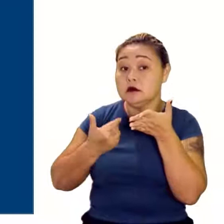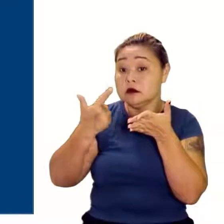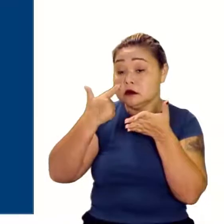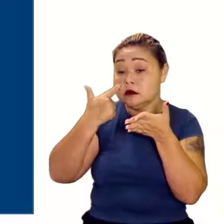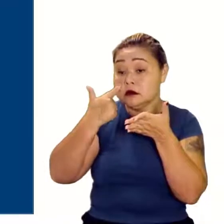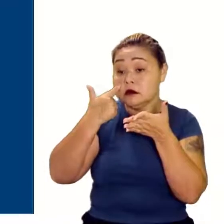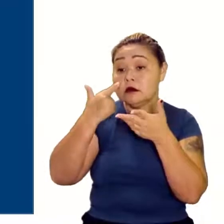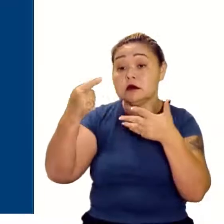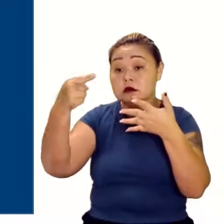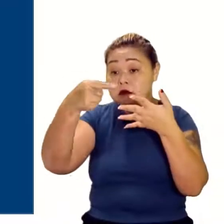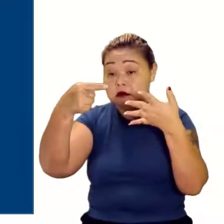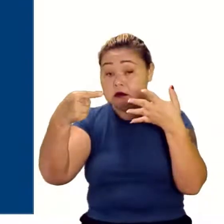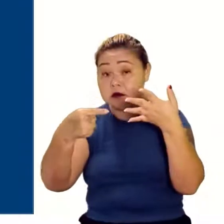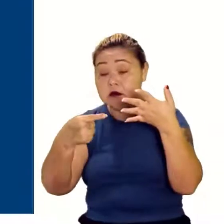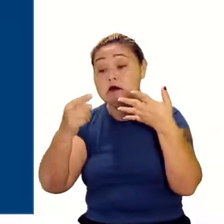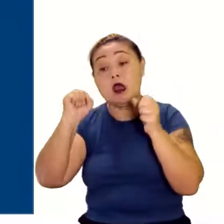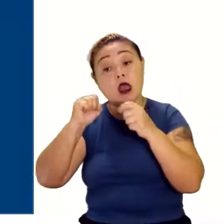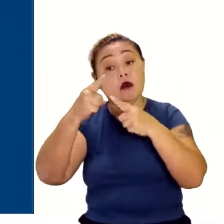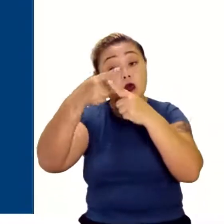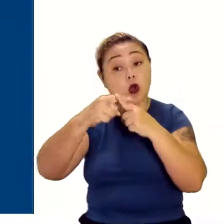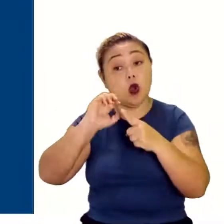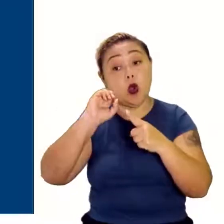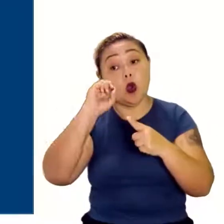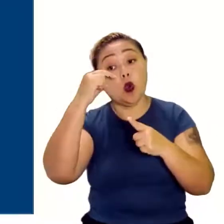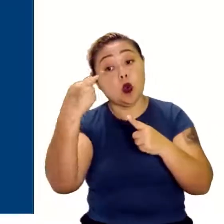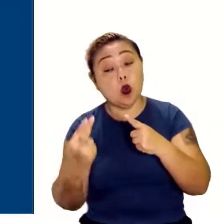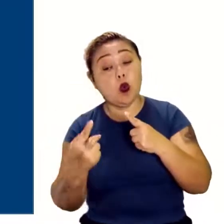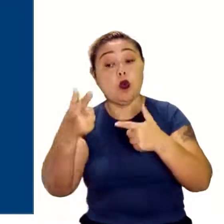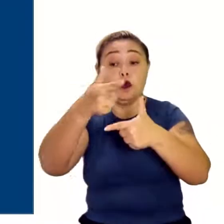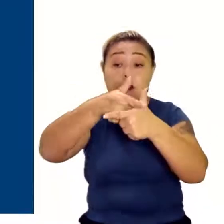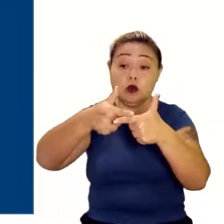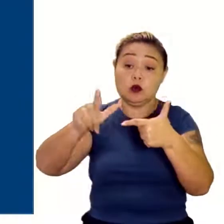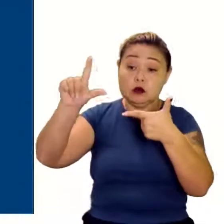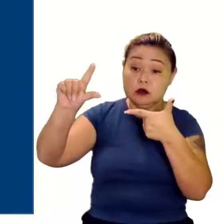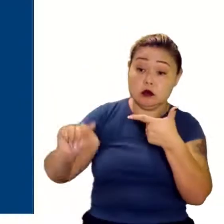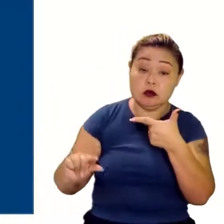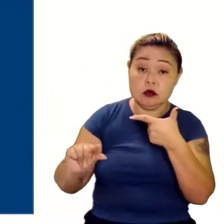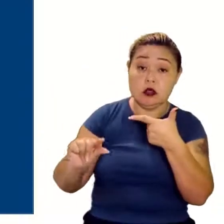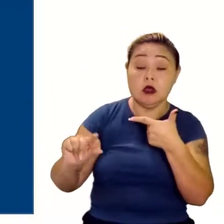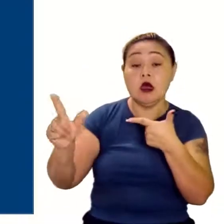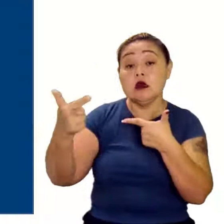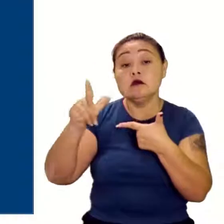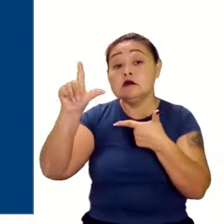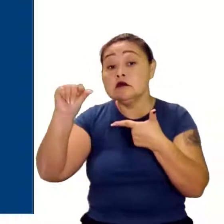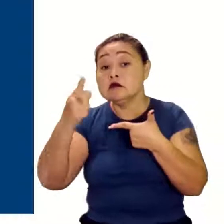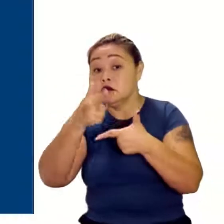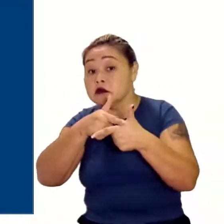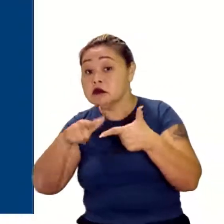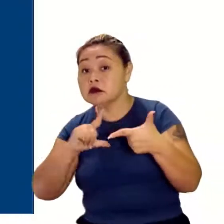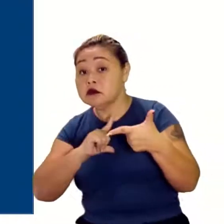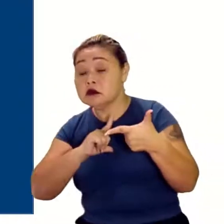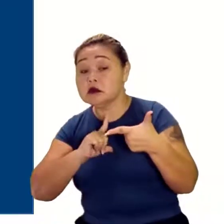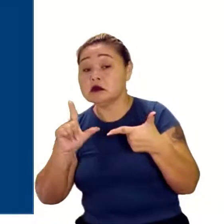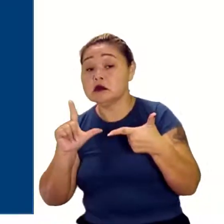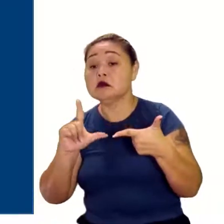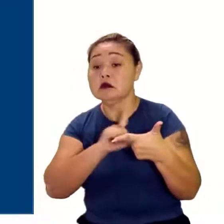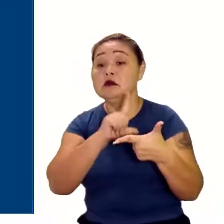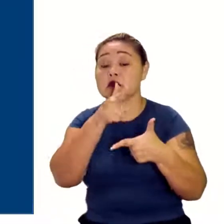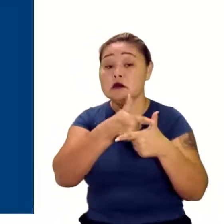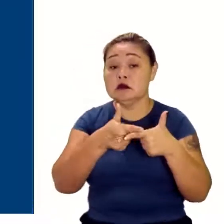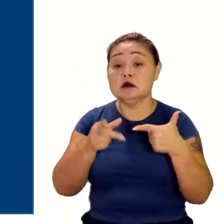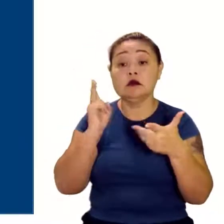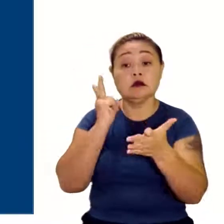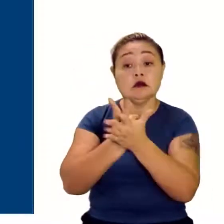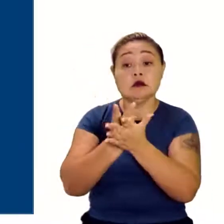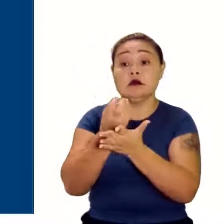a propriedade, pode multiplicar, aumenta. Pode dividir, que diminui. Como diminuiu, tem que dividir. Tem que dividir